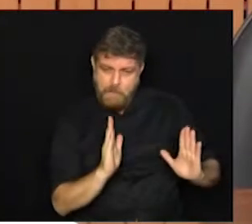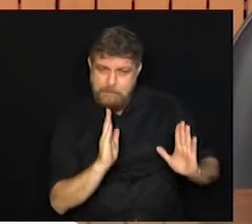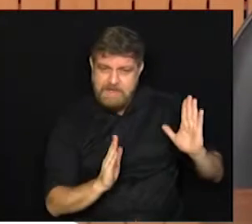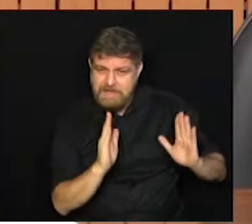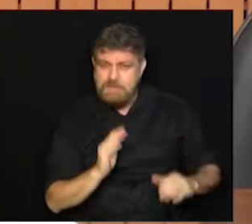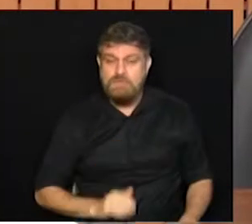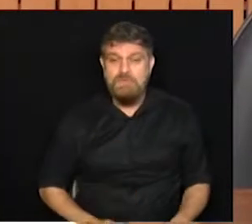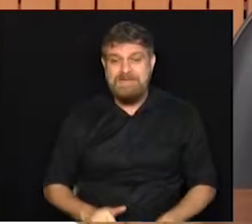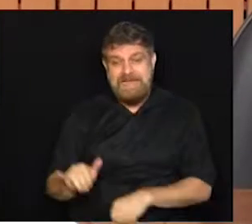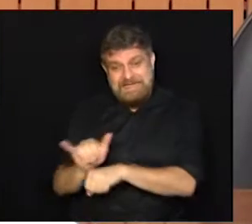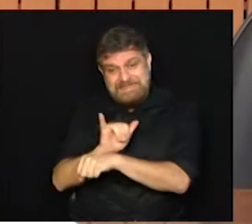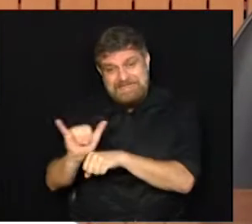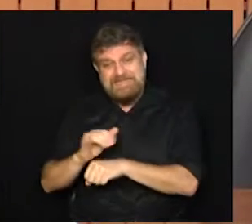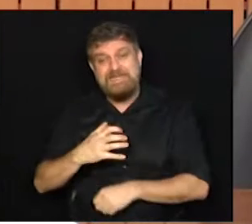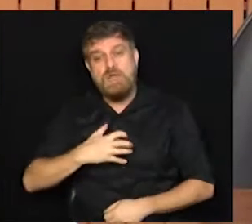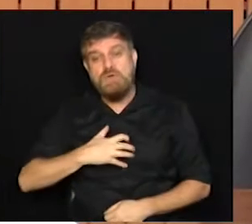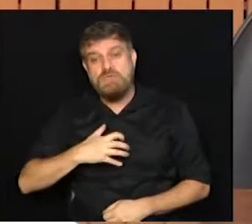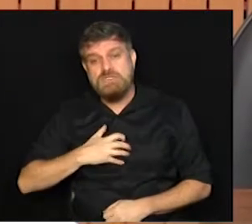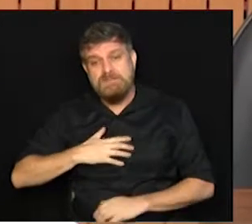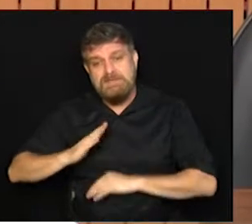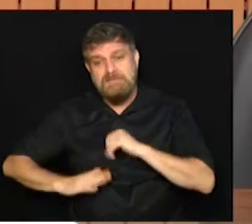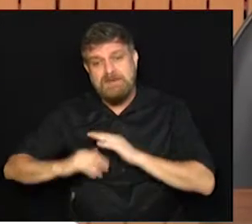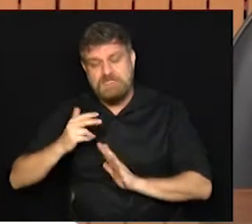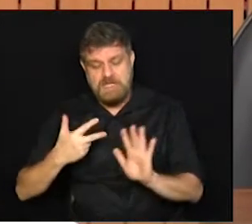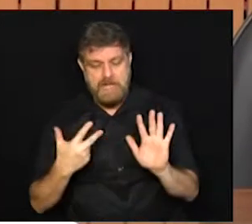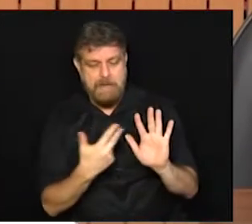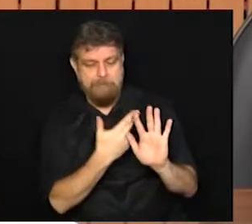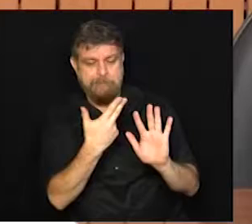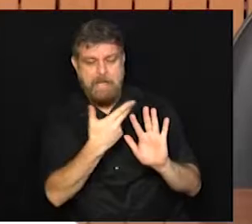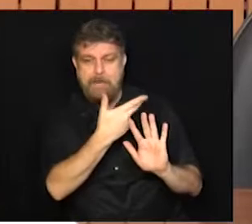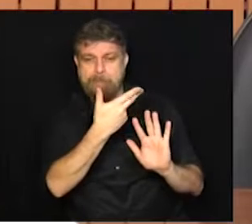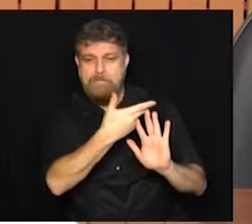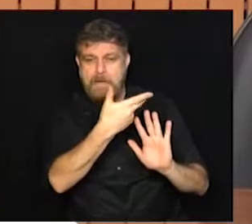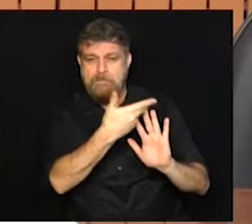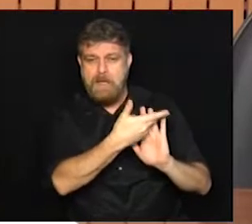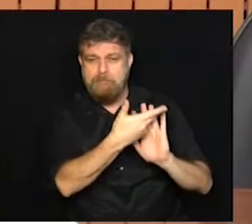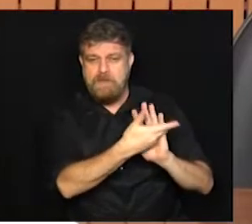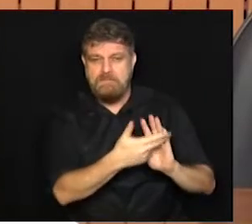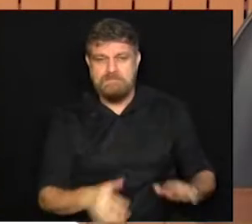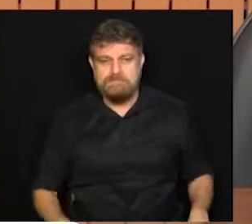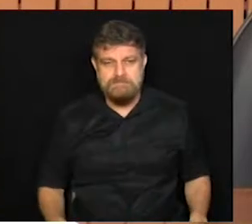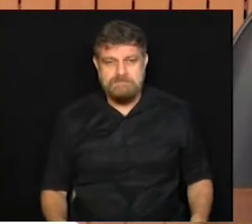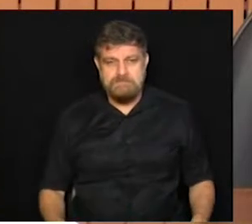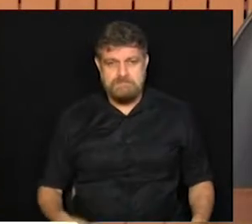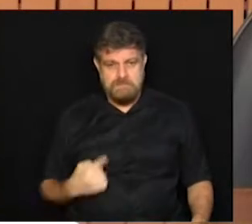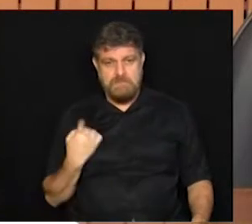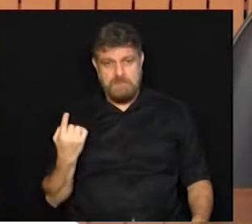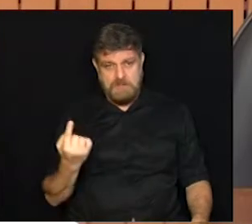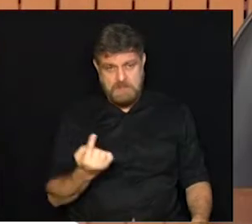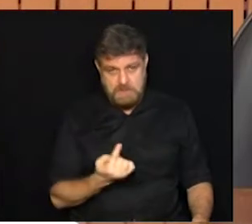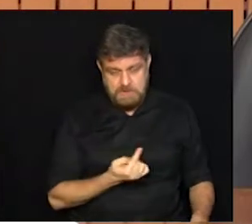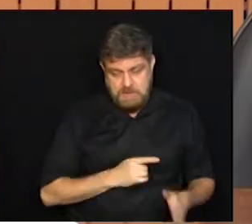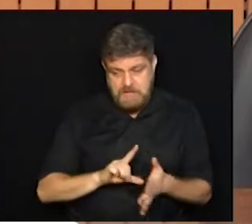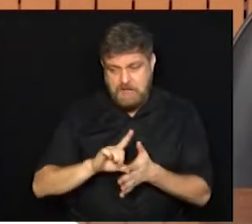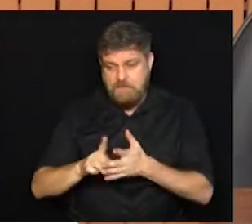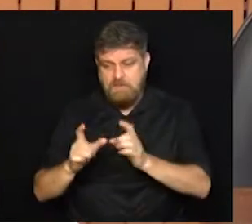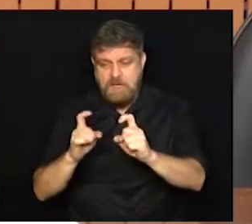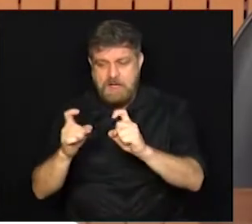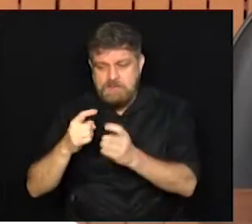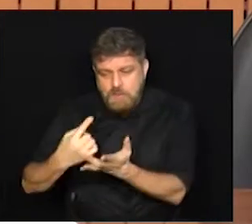e tipo de poda que deve ser executado. Nós temos Mas, enfim, isso nós vamos chamar por uma reunião.